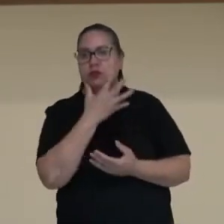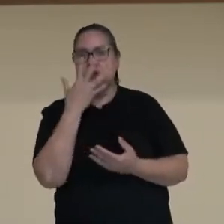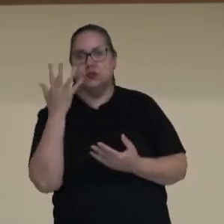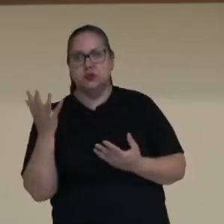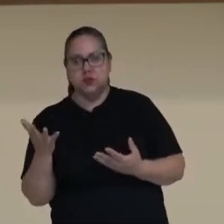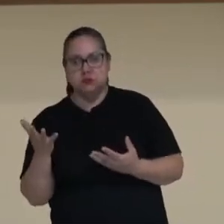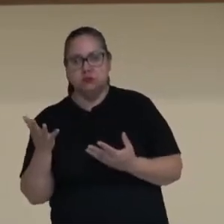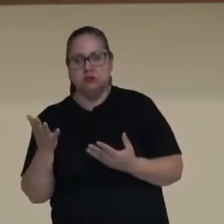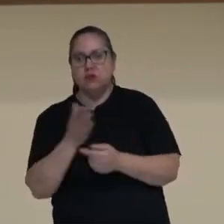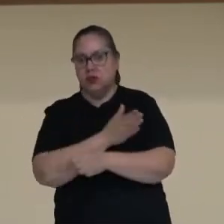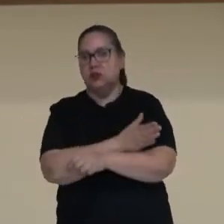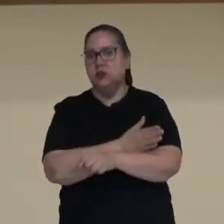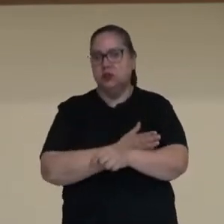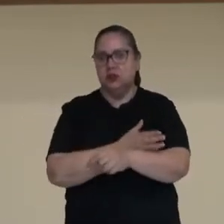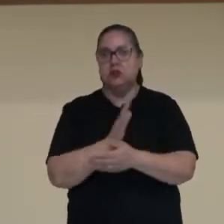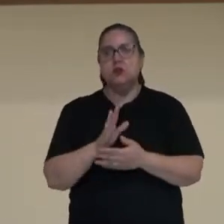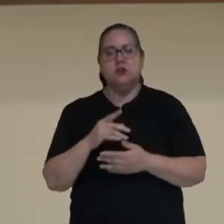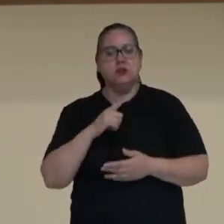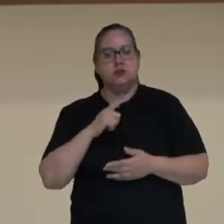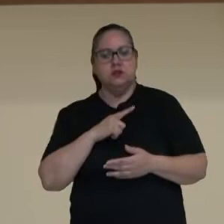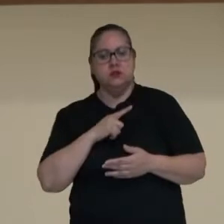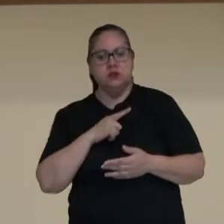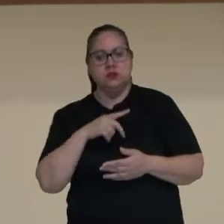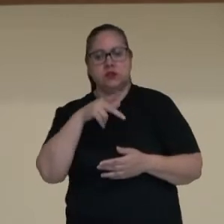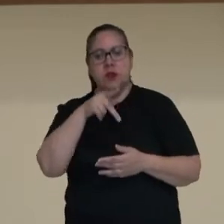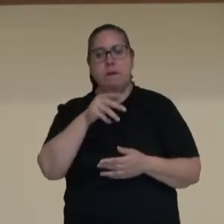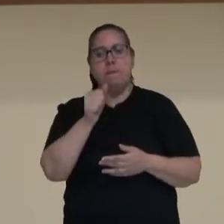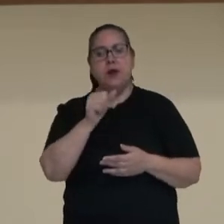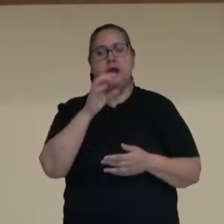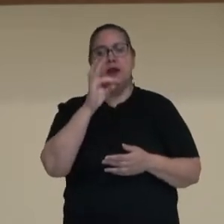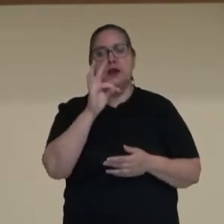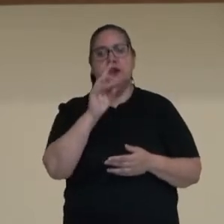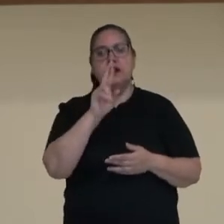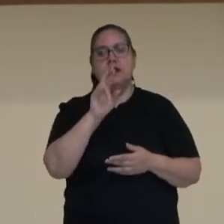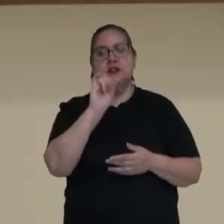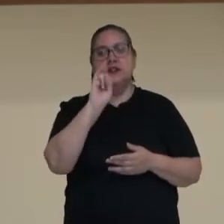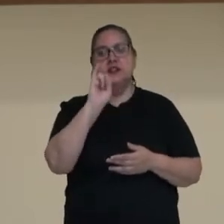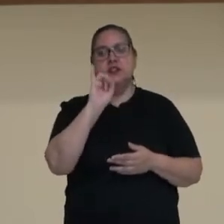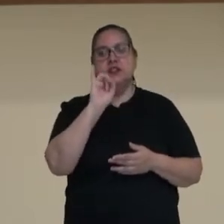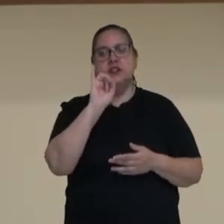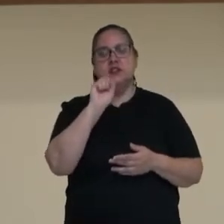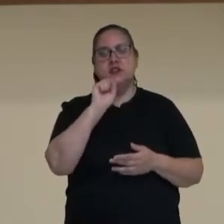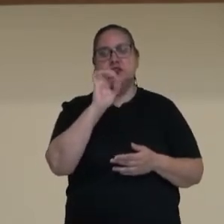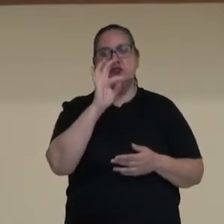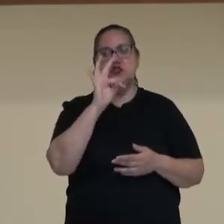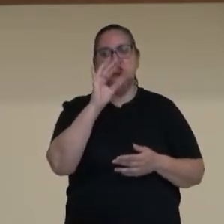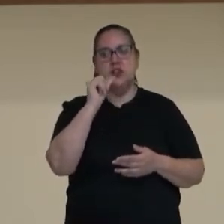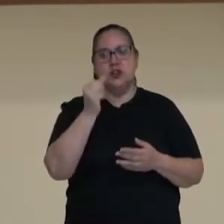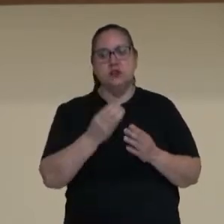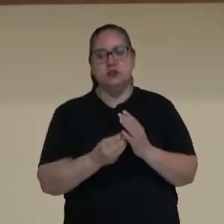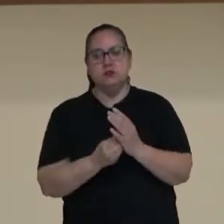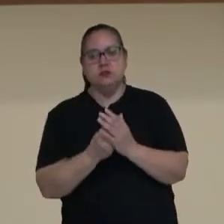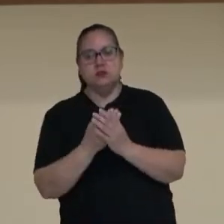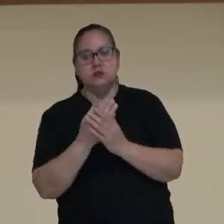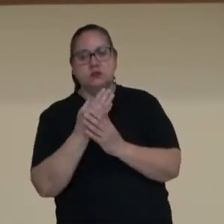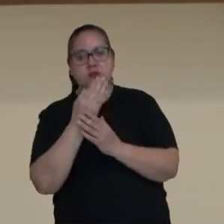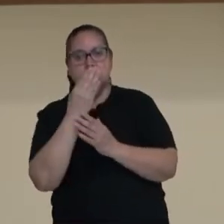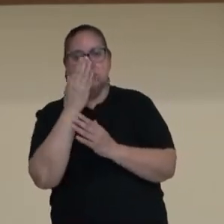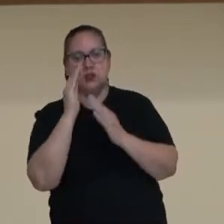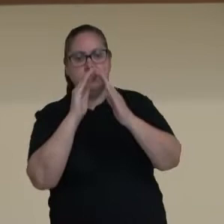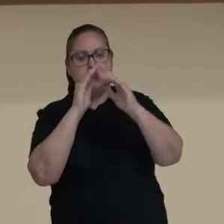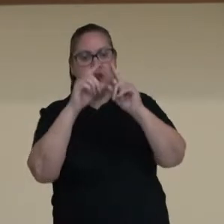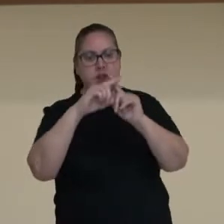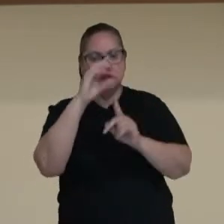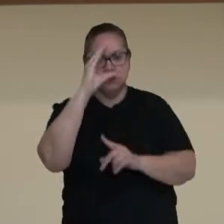né, na Idade Média. A gente tinha a patrística no primeiro momento, né, momento de ascensão da Igreja Católica,